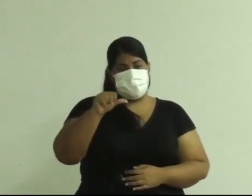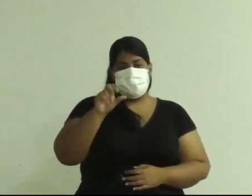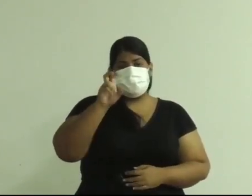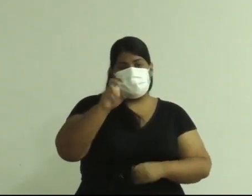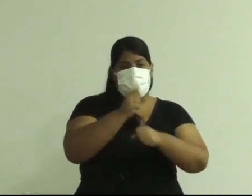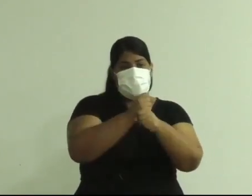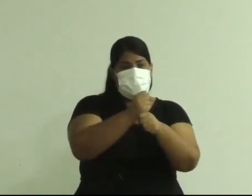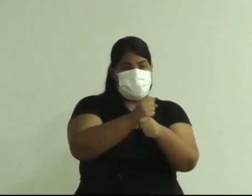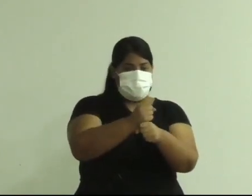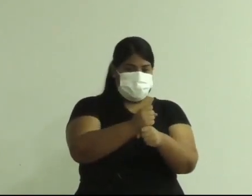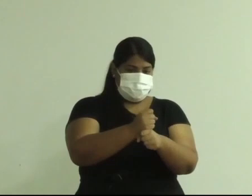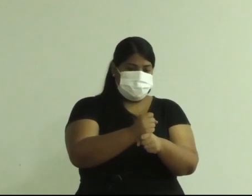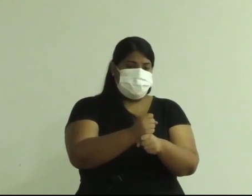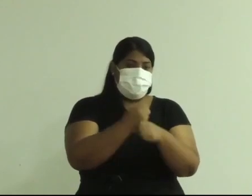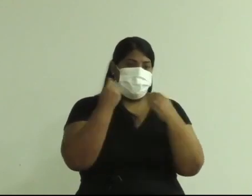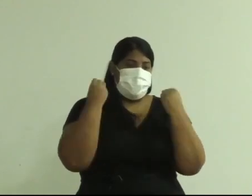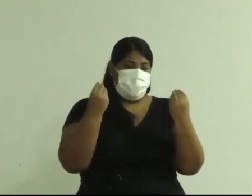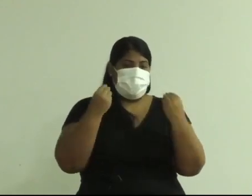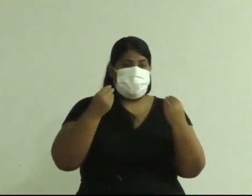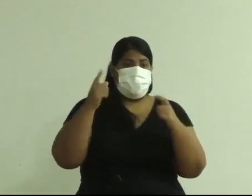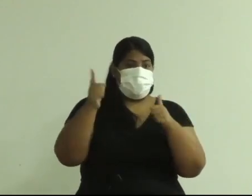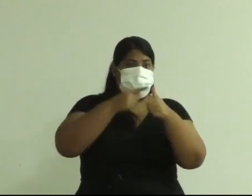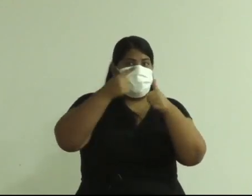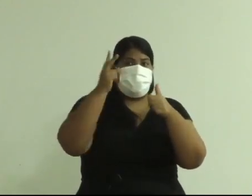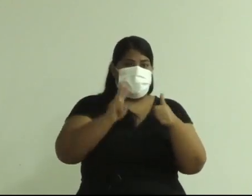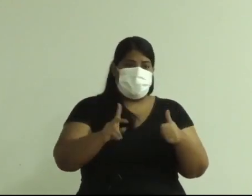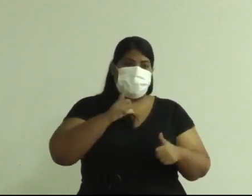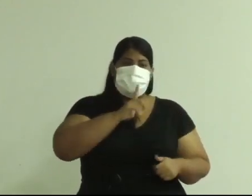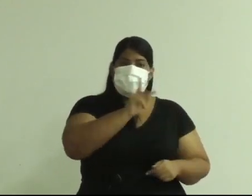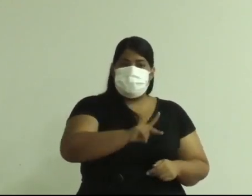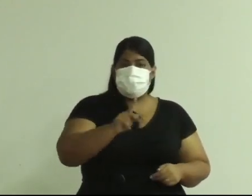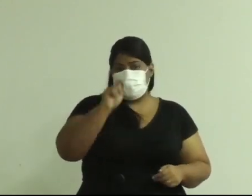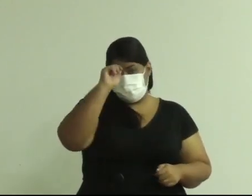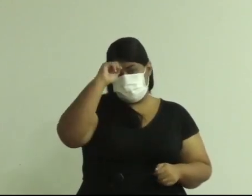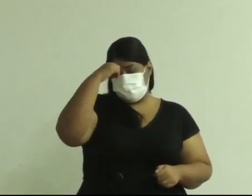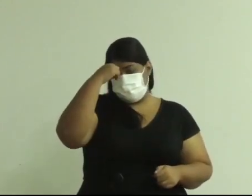195 anos para que, pela primeira vez, a gente tivesse uma professora negra